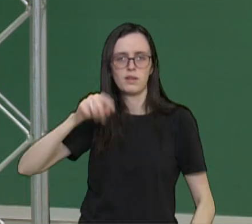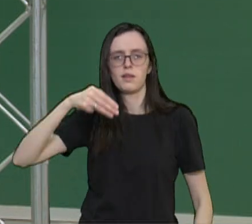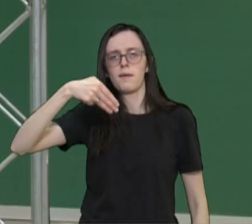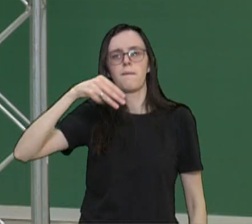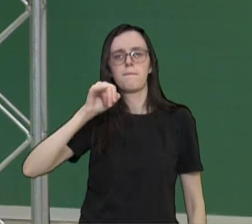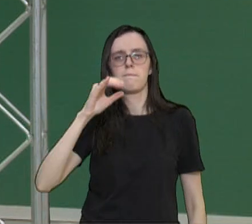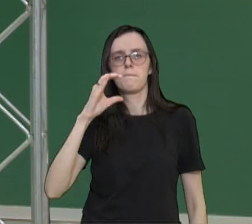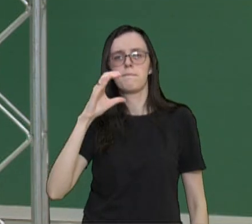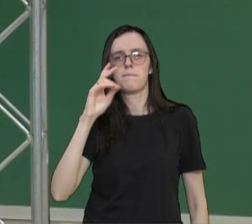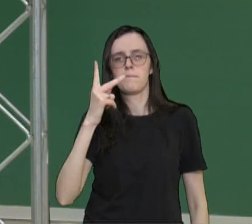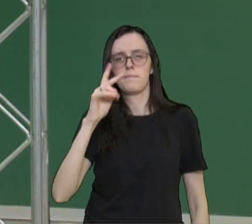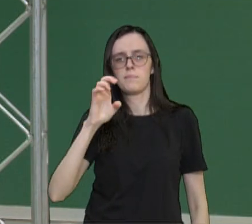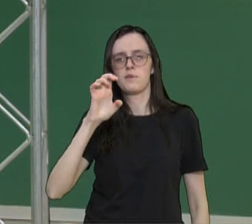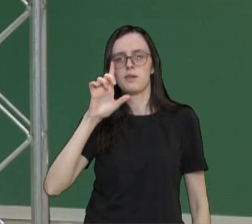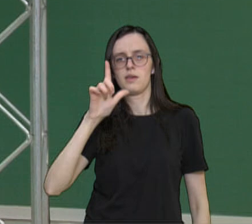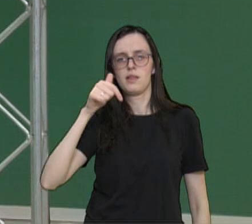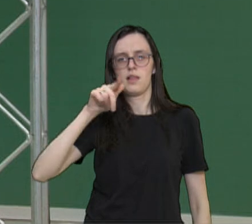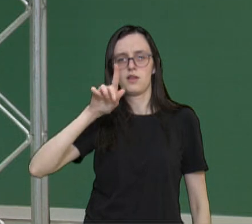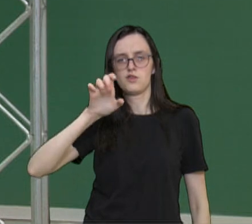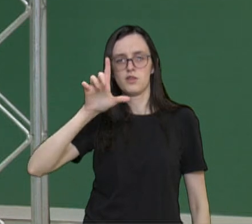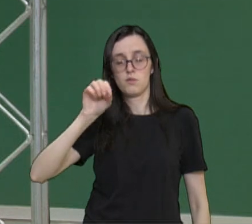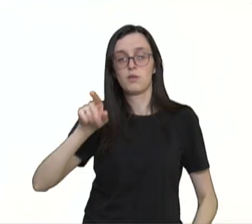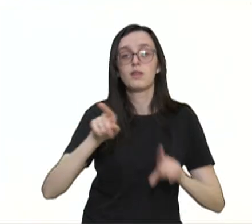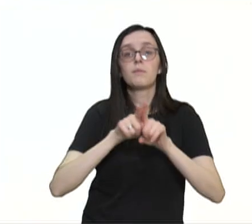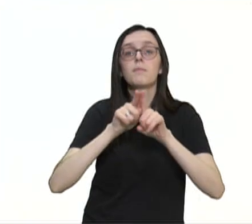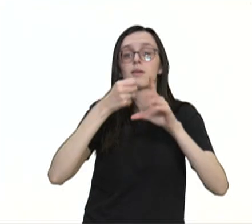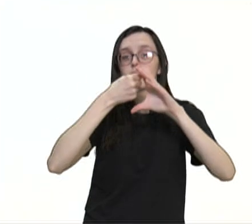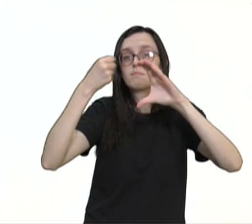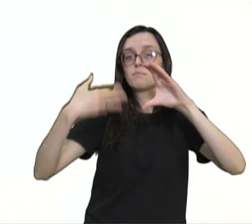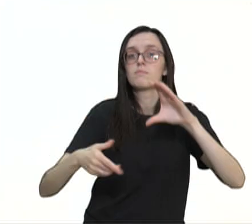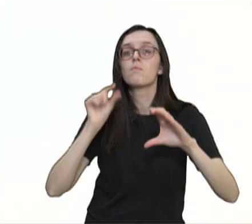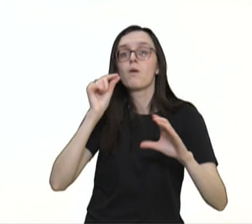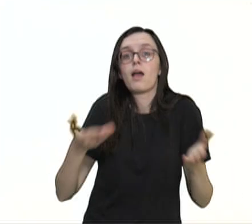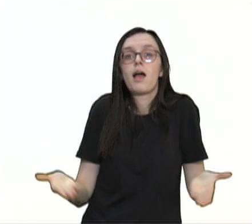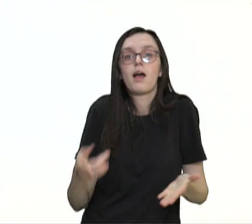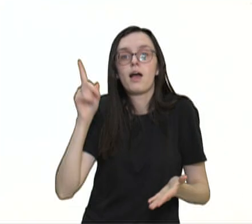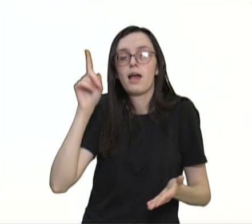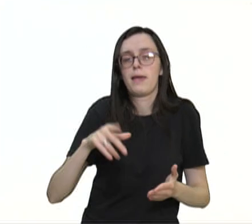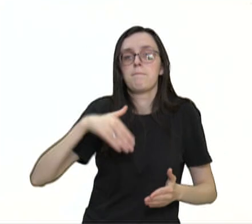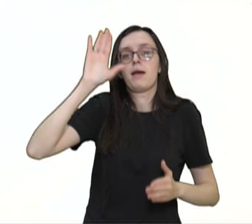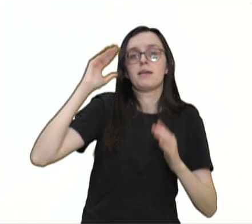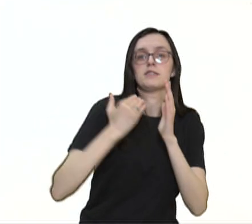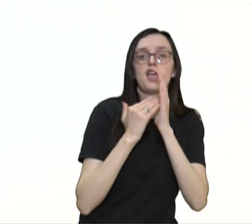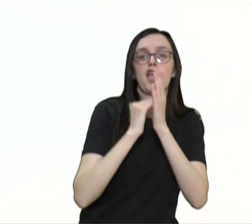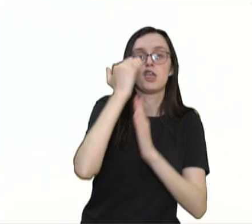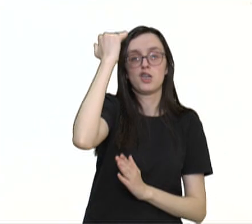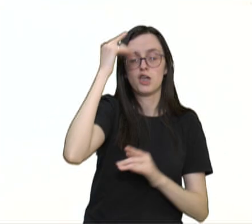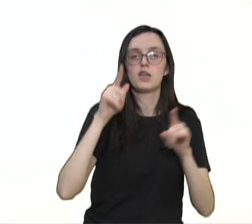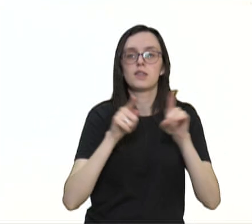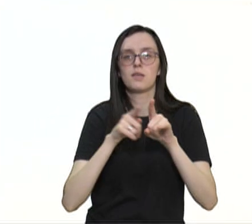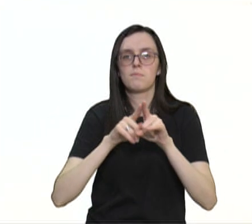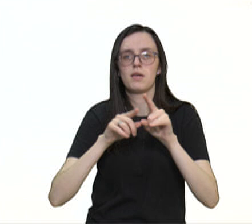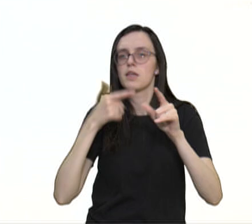tudo. Aqui a gente vai ter, e uma das características é estilização exagerada, oblíqua e